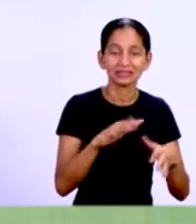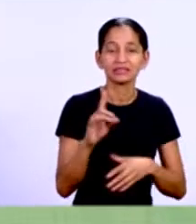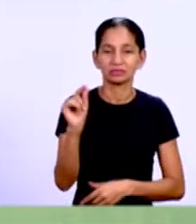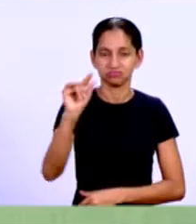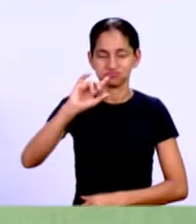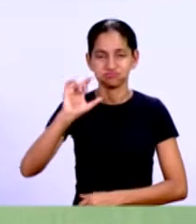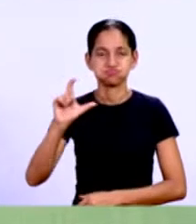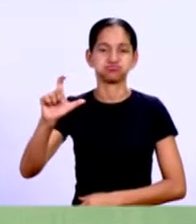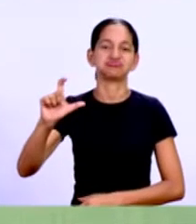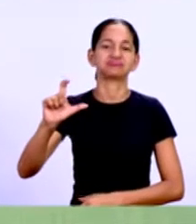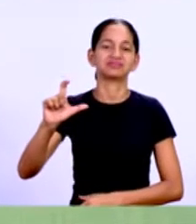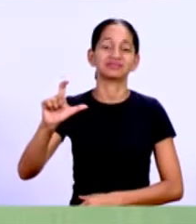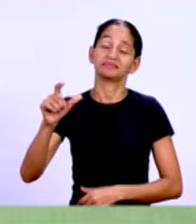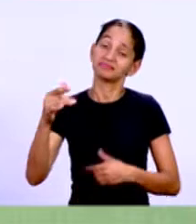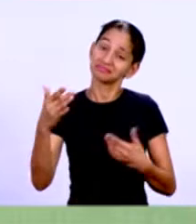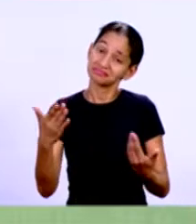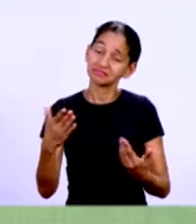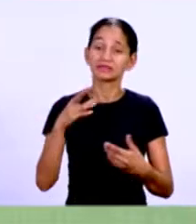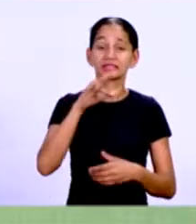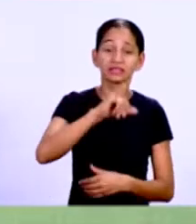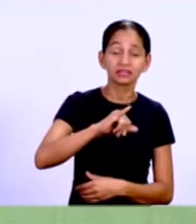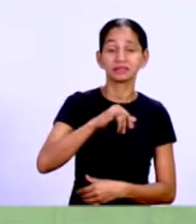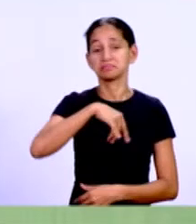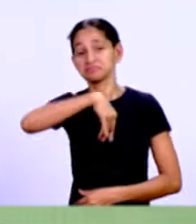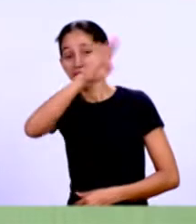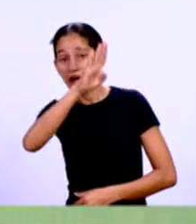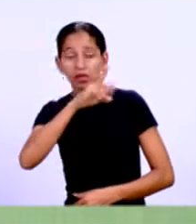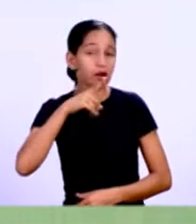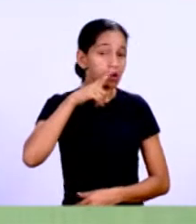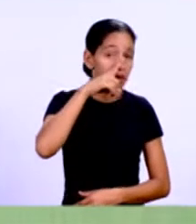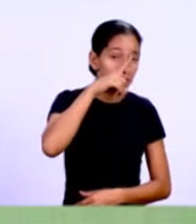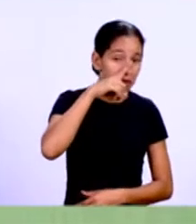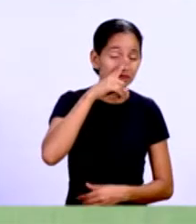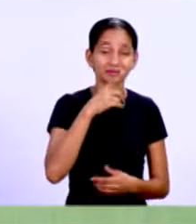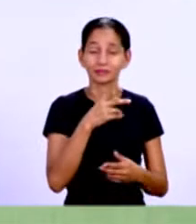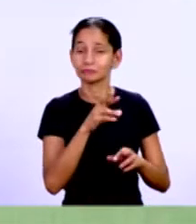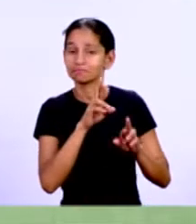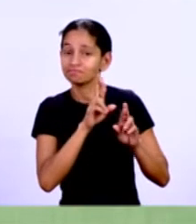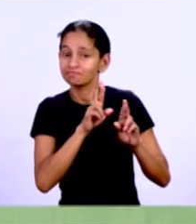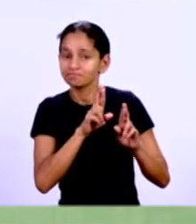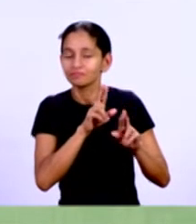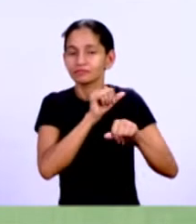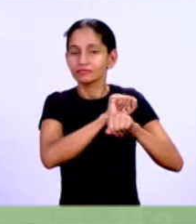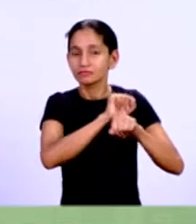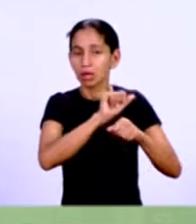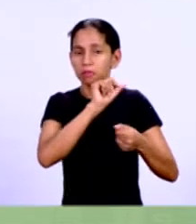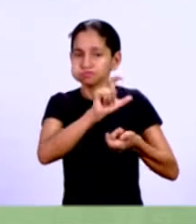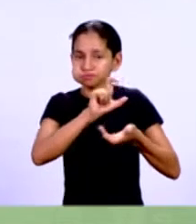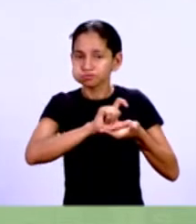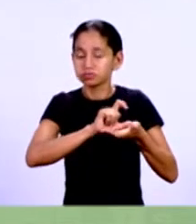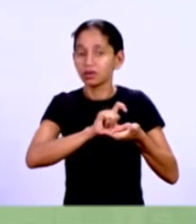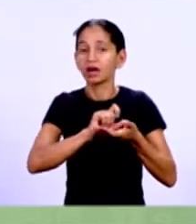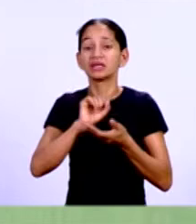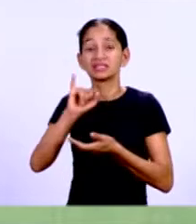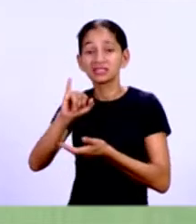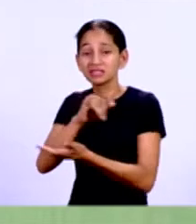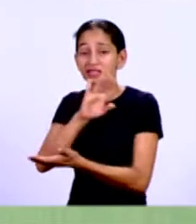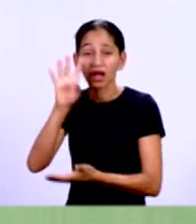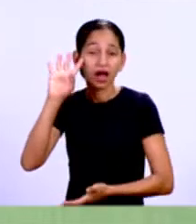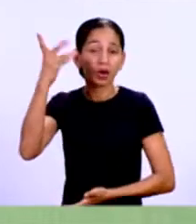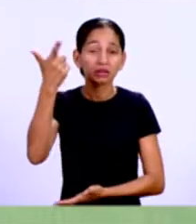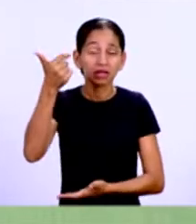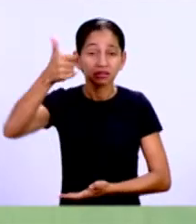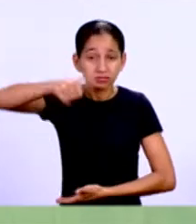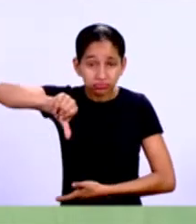Ou seja, quanto maior a experiência de lucro, quanto maior a expectativa de lucro, maior o prejuízo